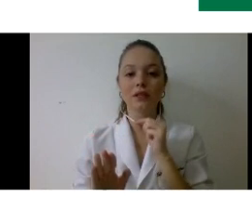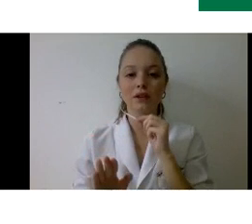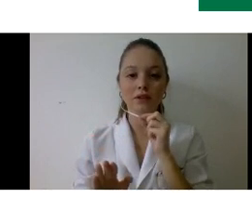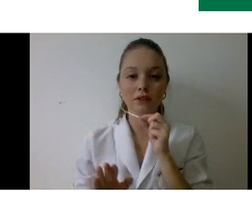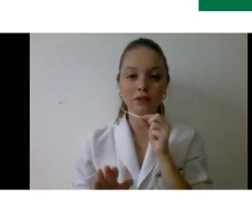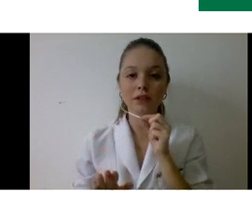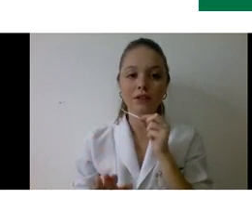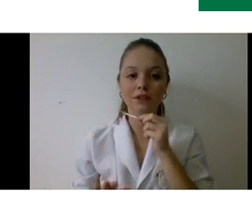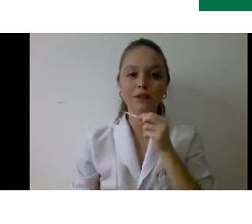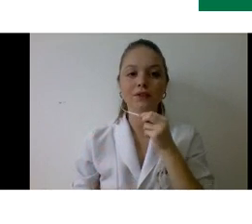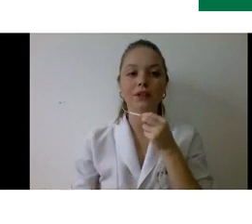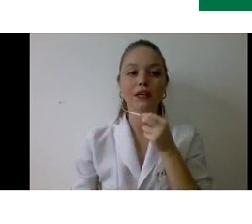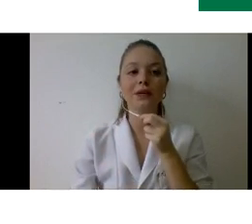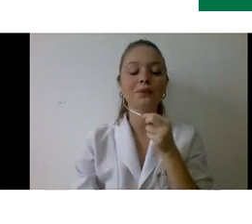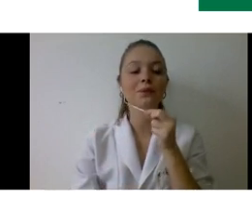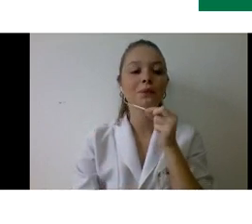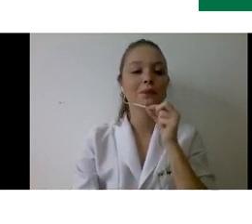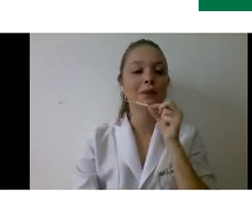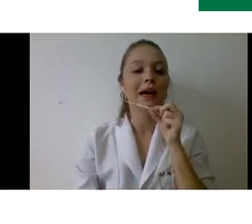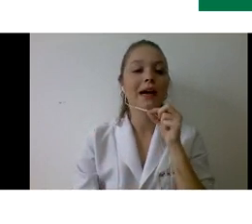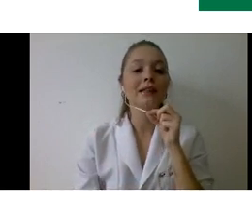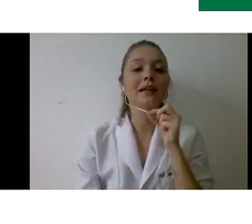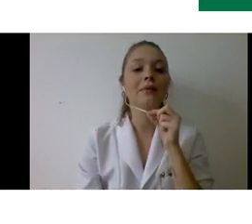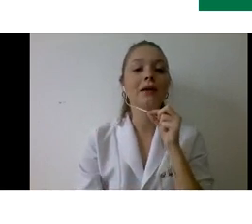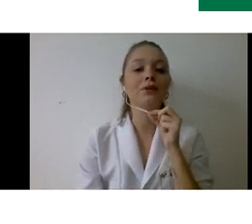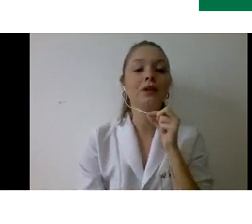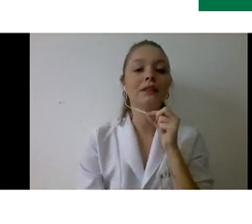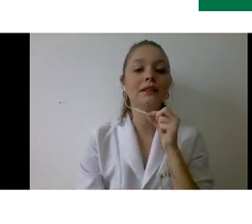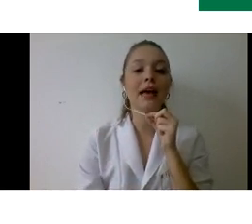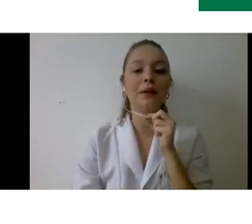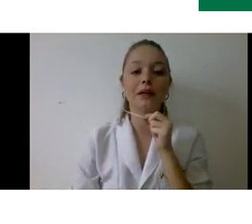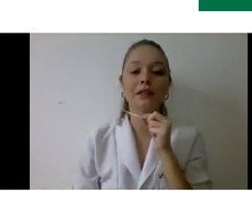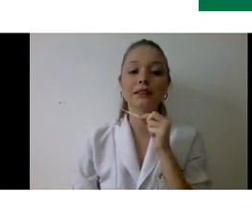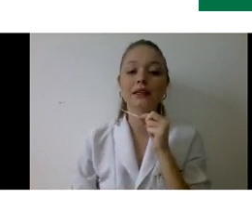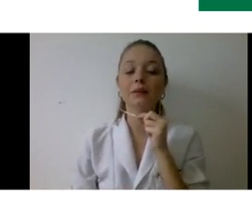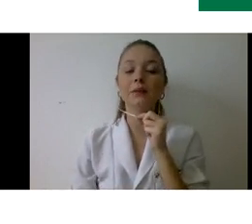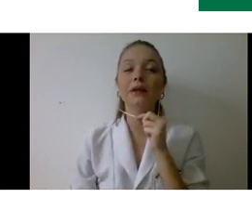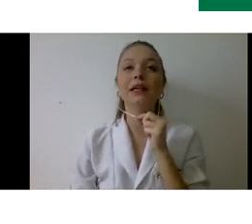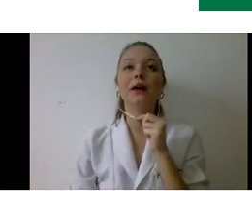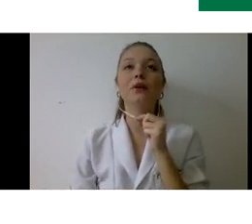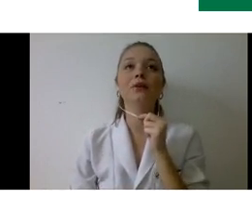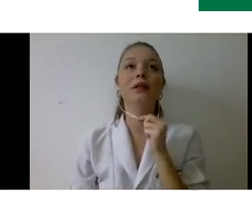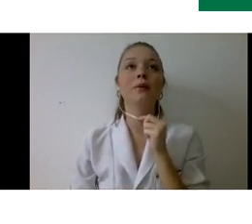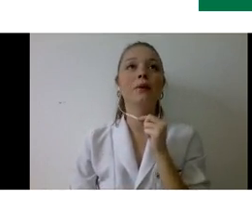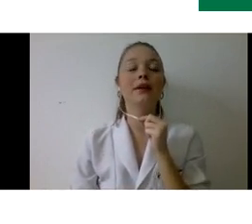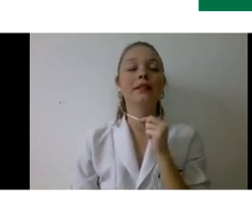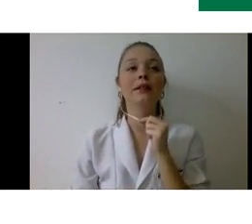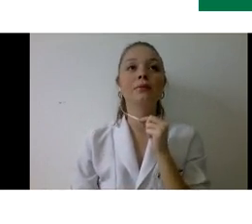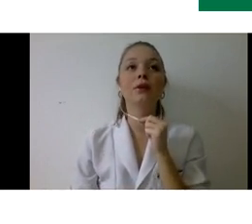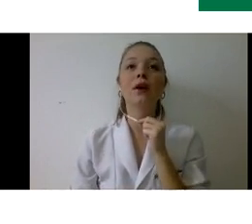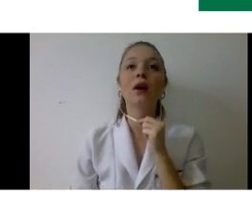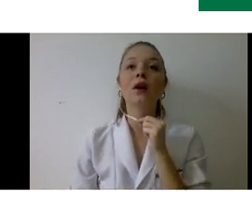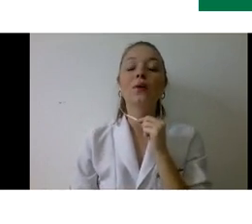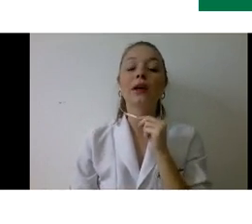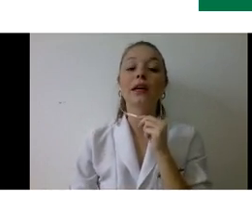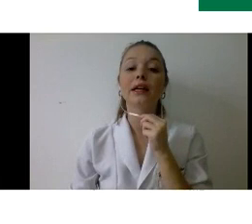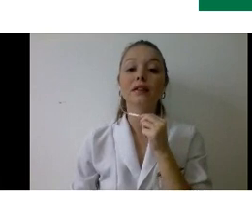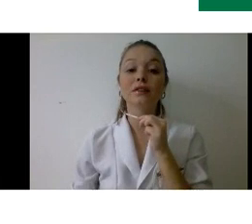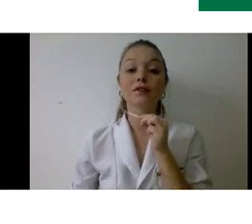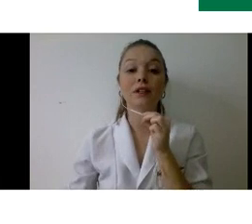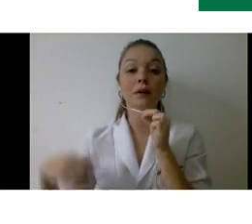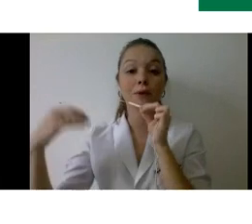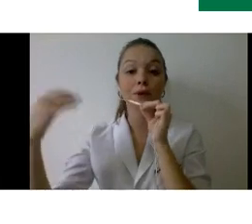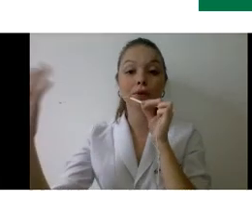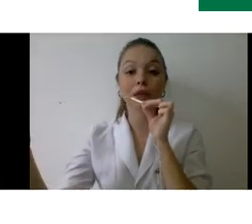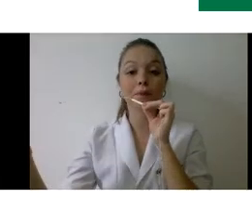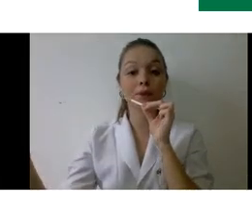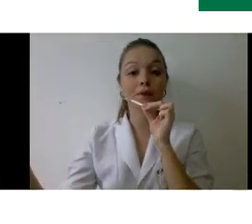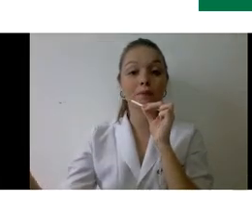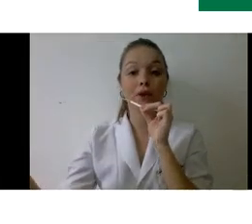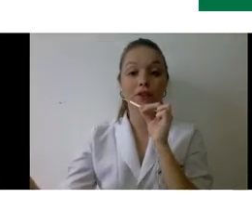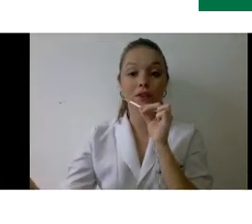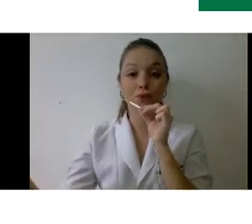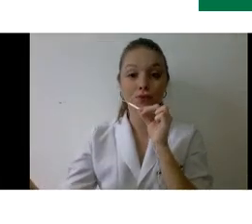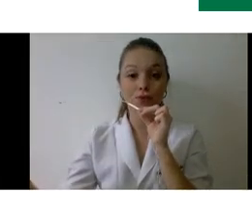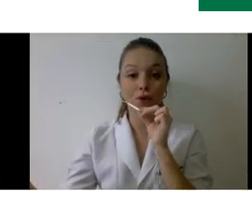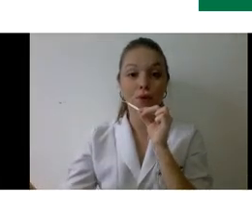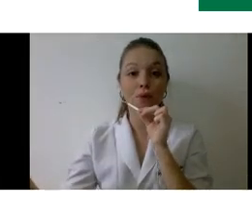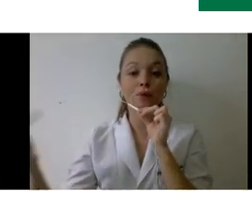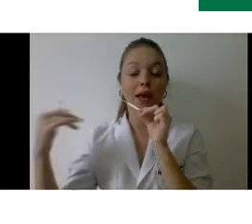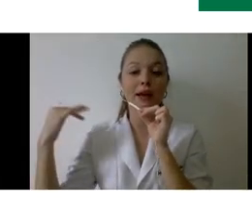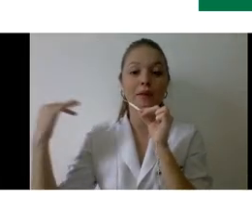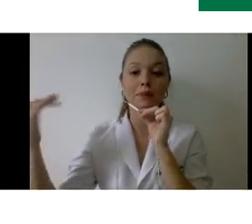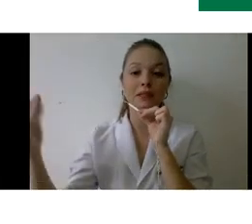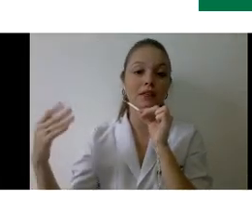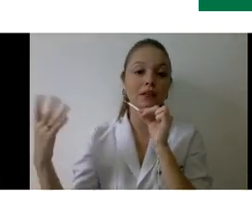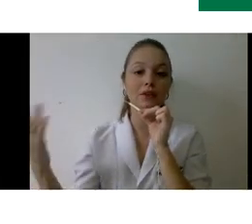mais acontecem com as crianças, ok? As queimaduras térmicas, elas podem acontecer, por exemplo, quando a criança fica muito tempo exposta